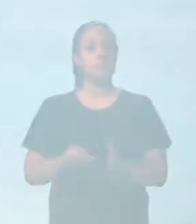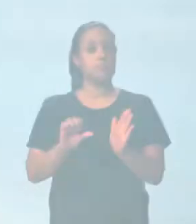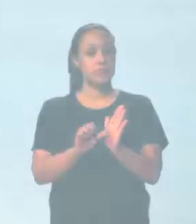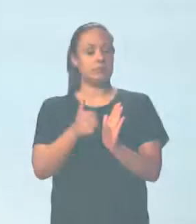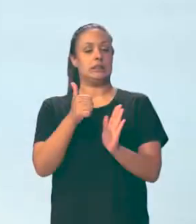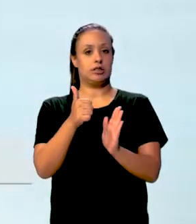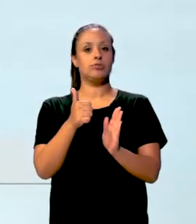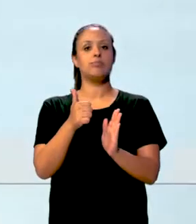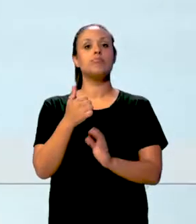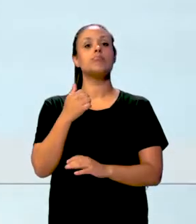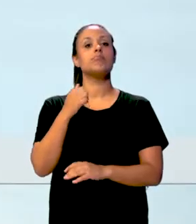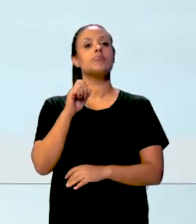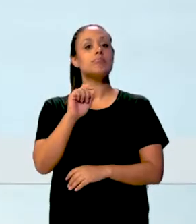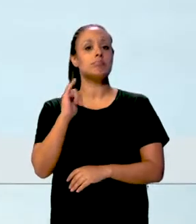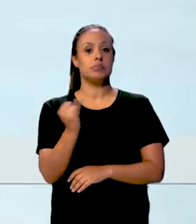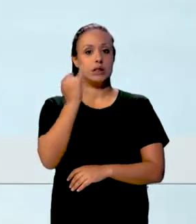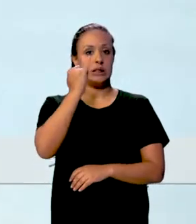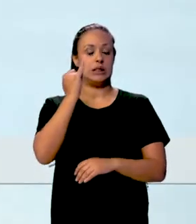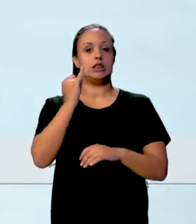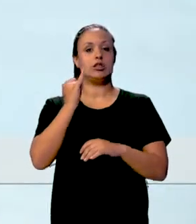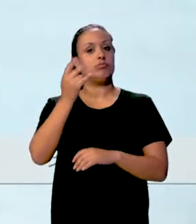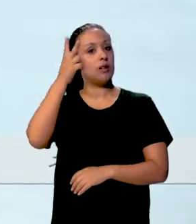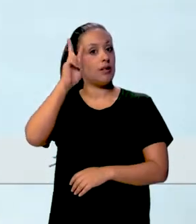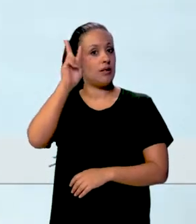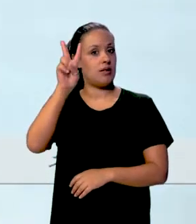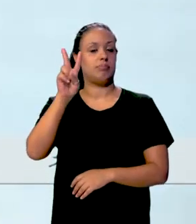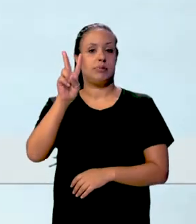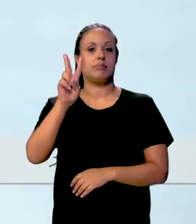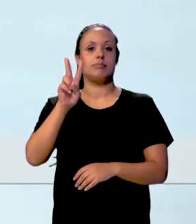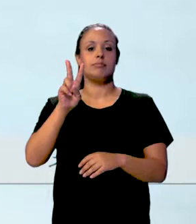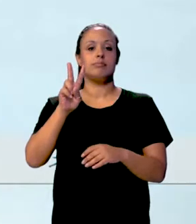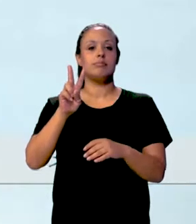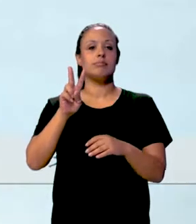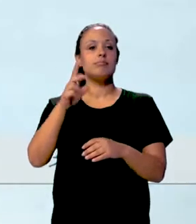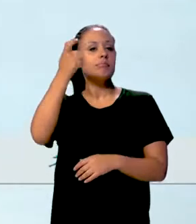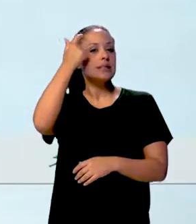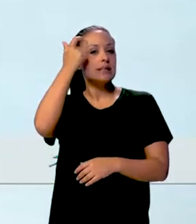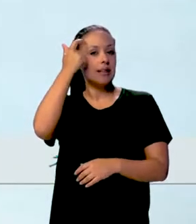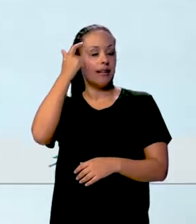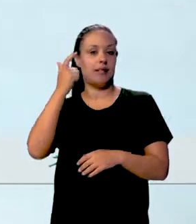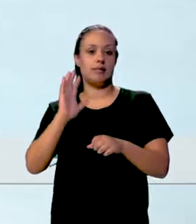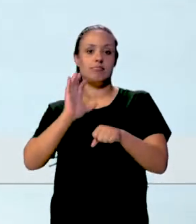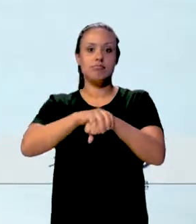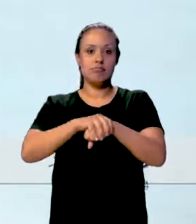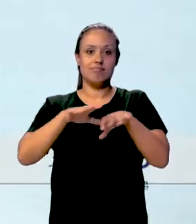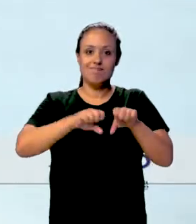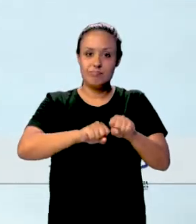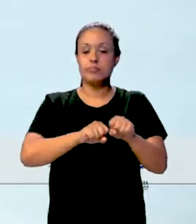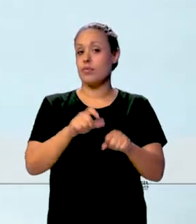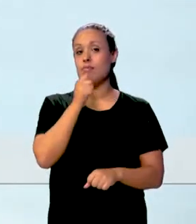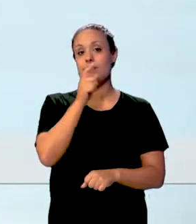No primeiro momento, é importante lembrar que a colonização não acabou. Esse é um ponto de partida